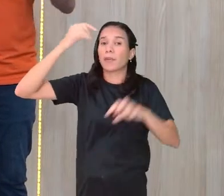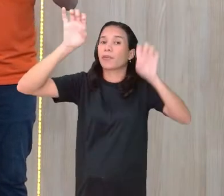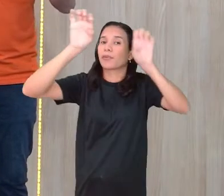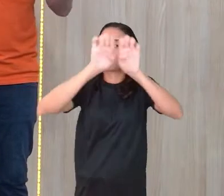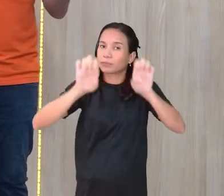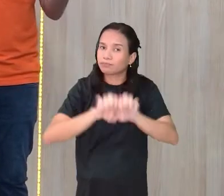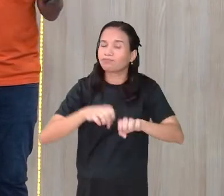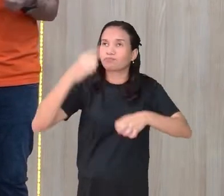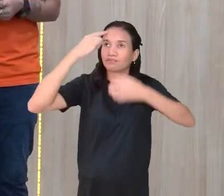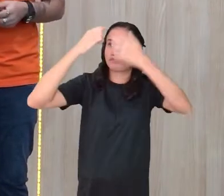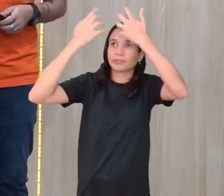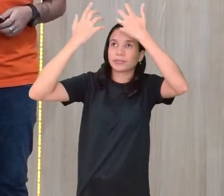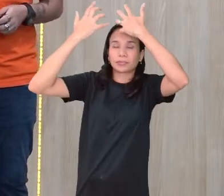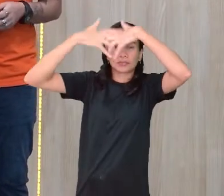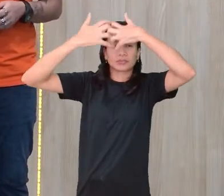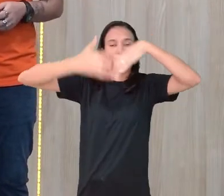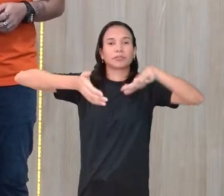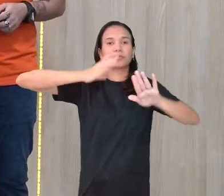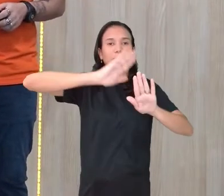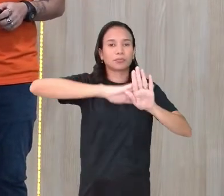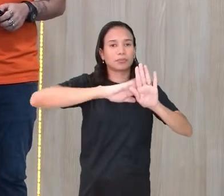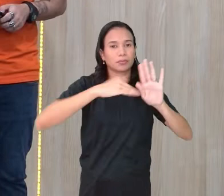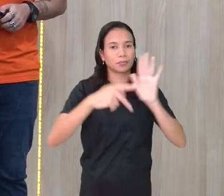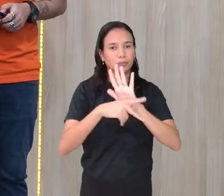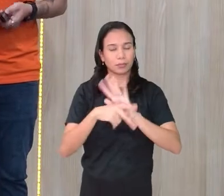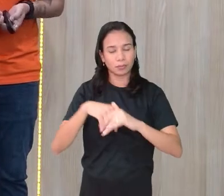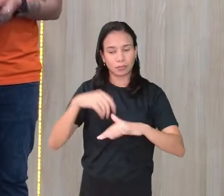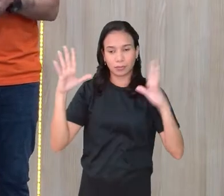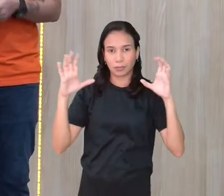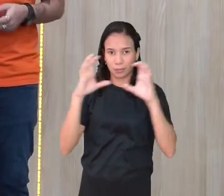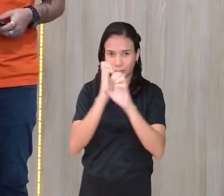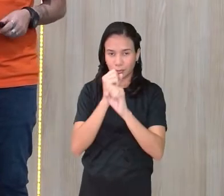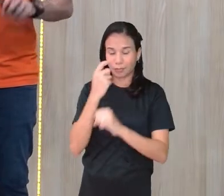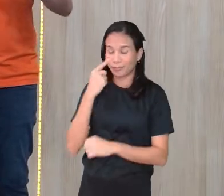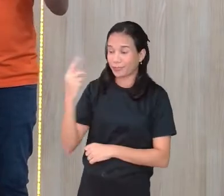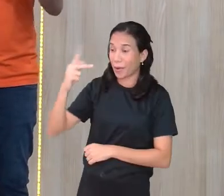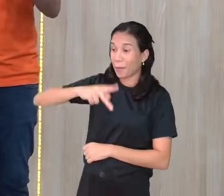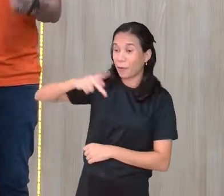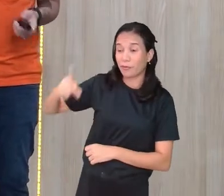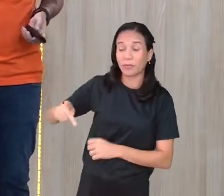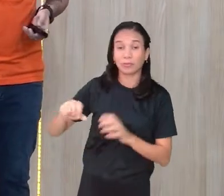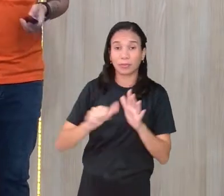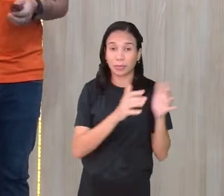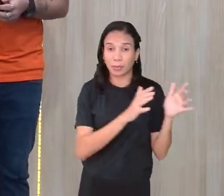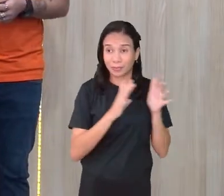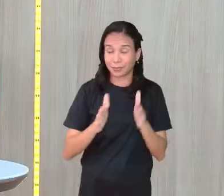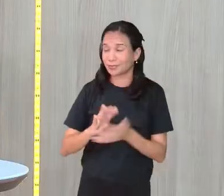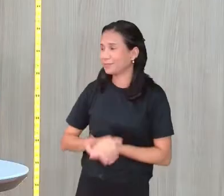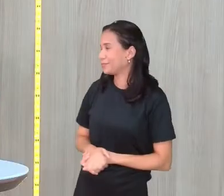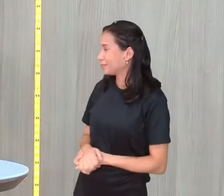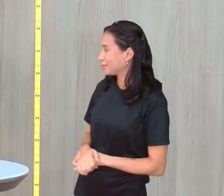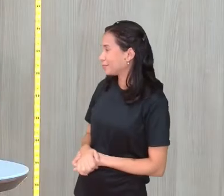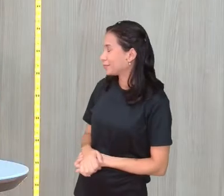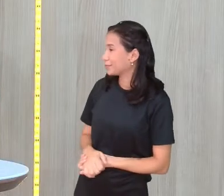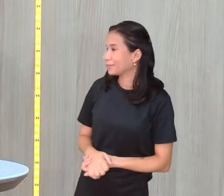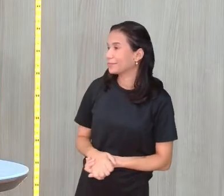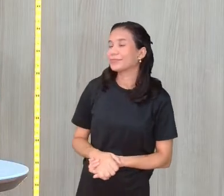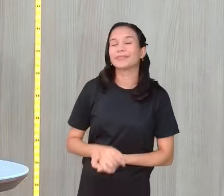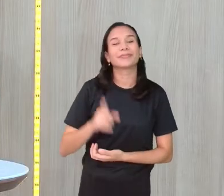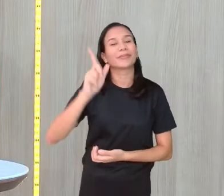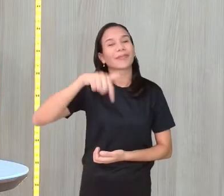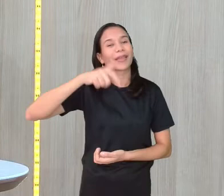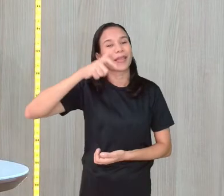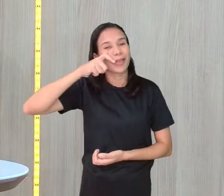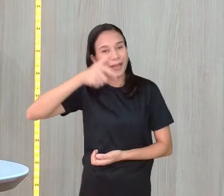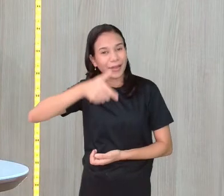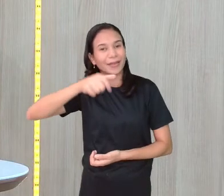né? Ou seja, o raciocínio que está por trás dessas operações. Diz aí, professora Nádia, sobre essa primeira parte aí. Bem interessante,